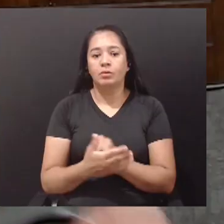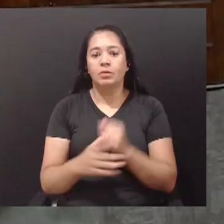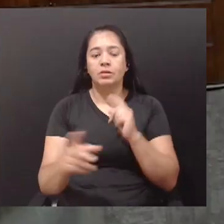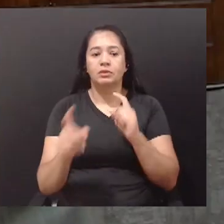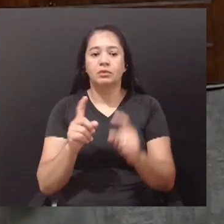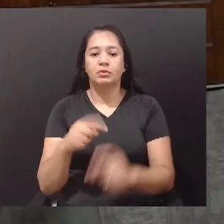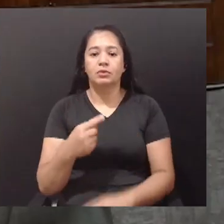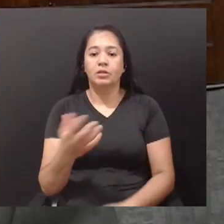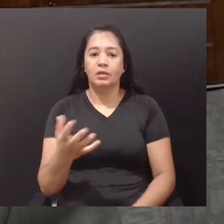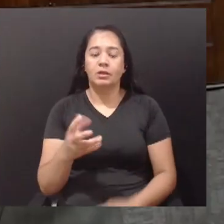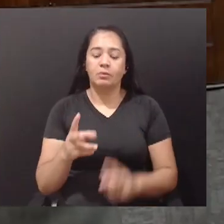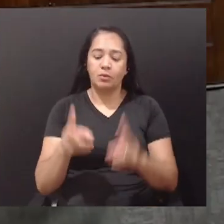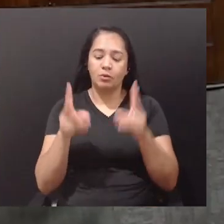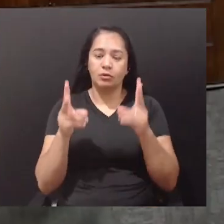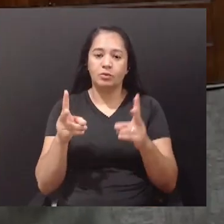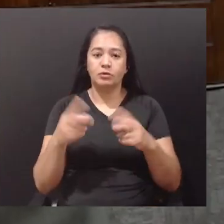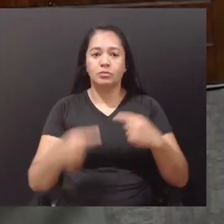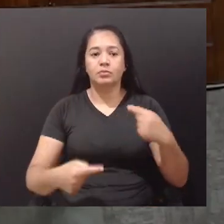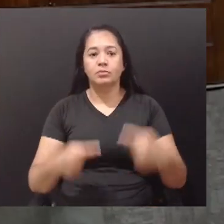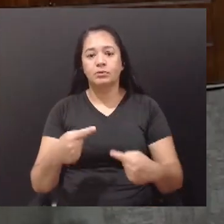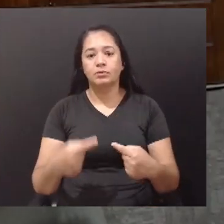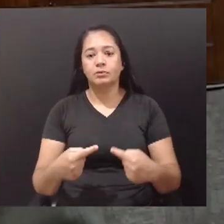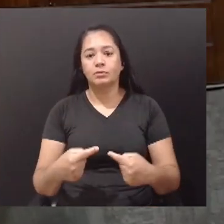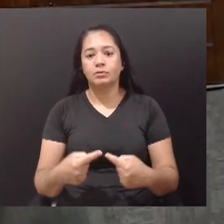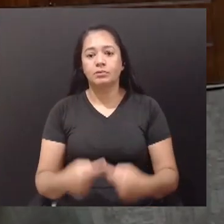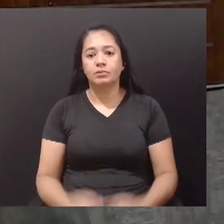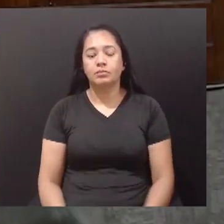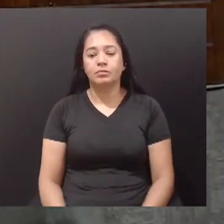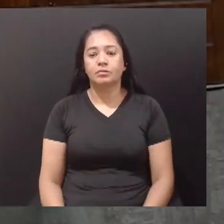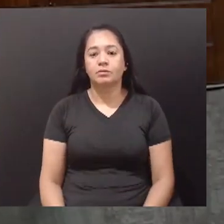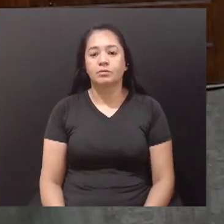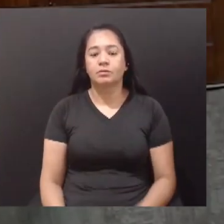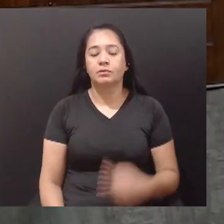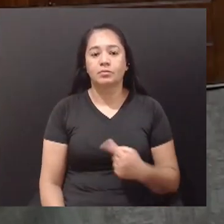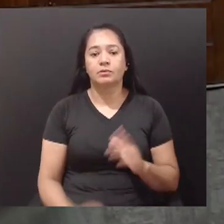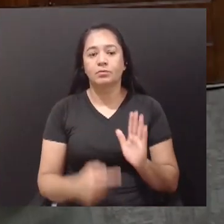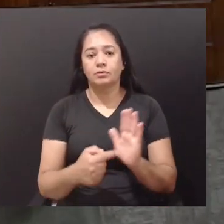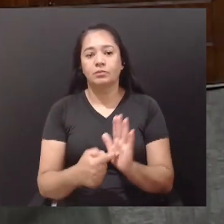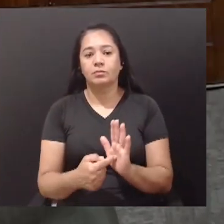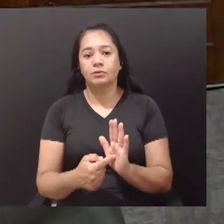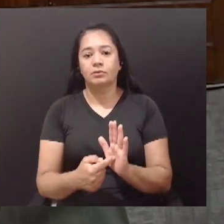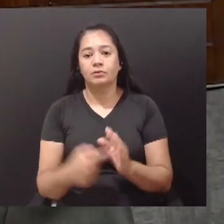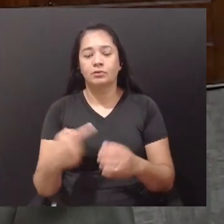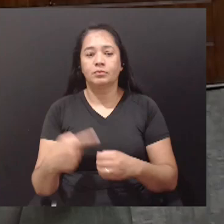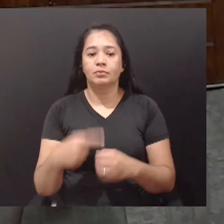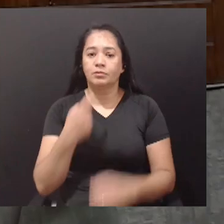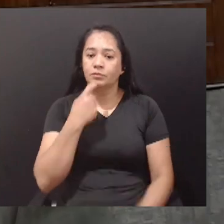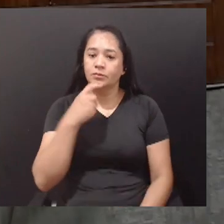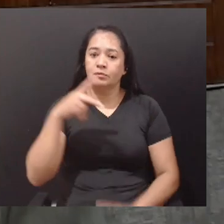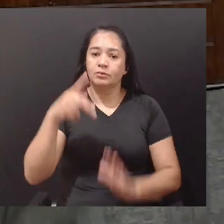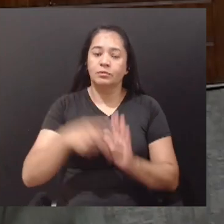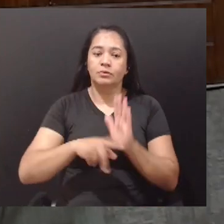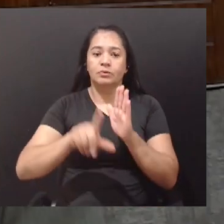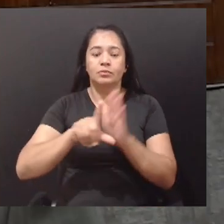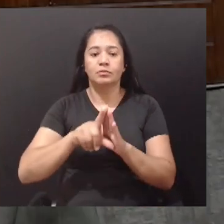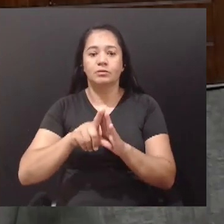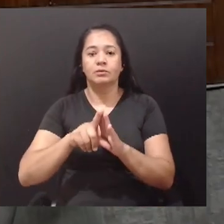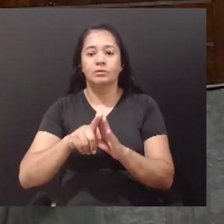queremos continuar debatendo esse tema. Nós apresentamos aqui na cidade de Campinas um projeto de lei que é para poder